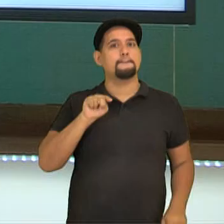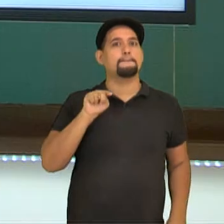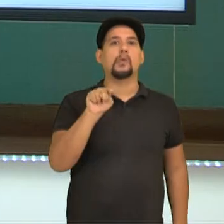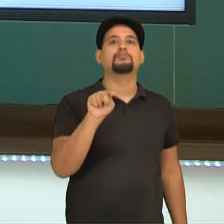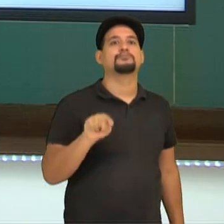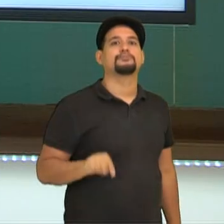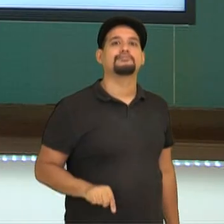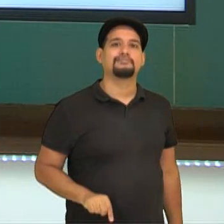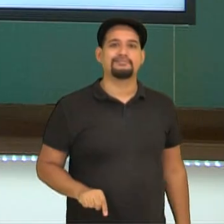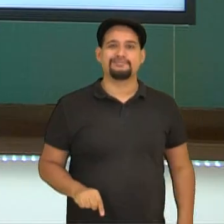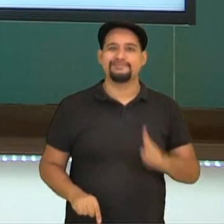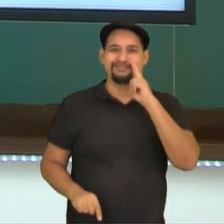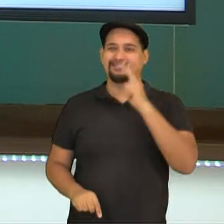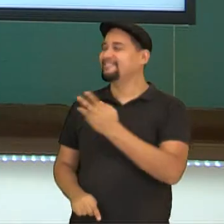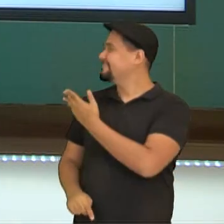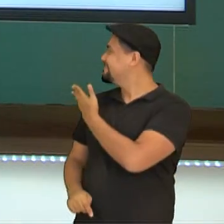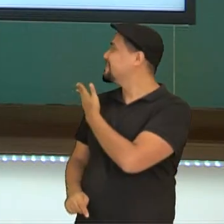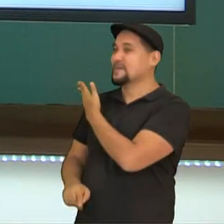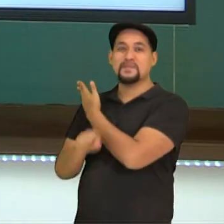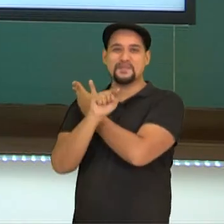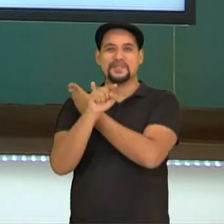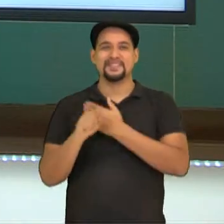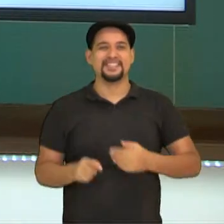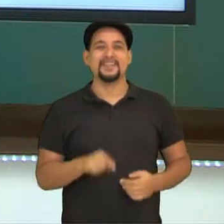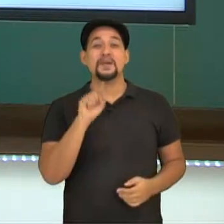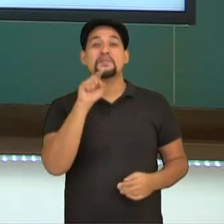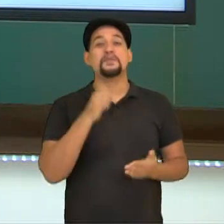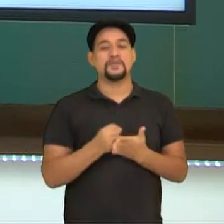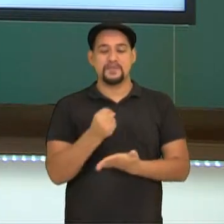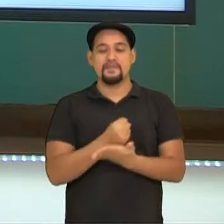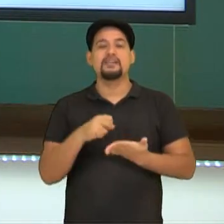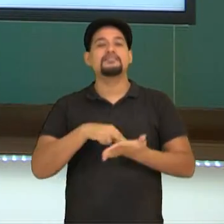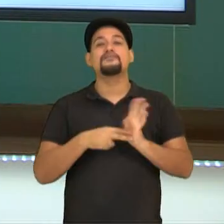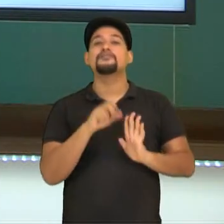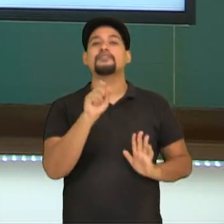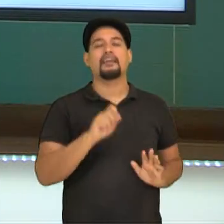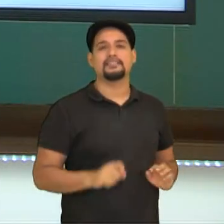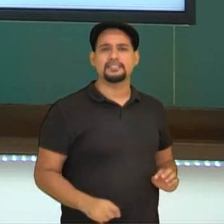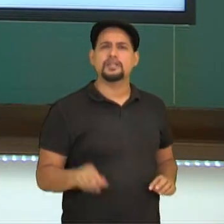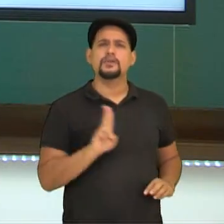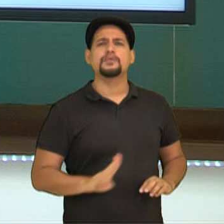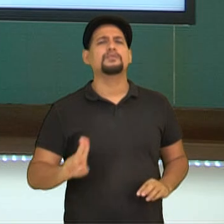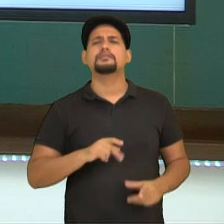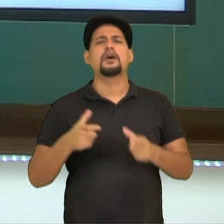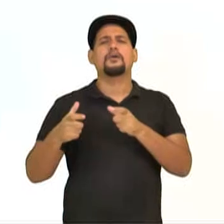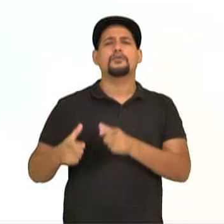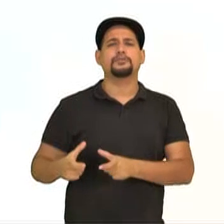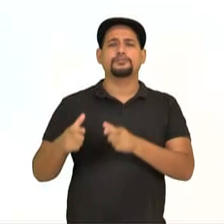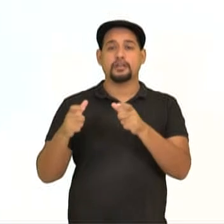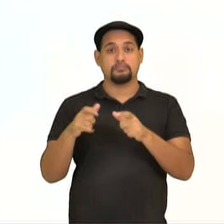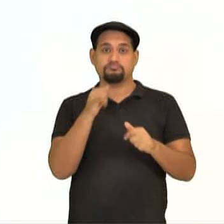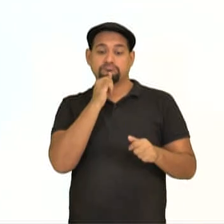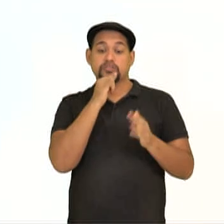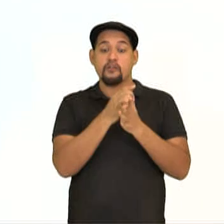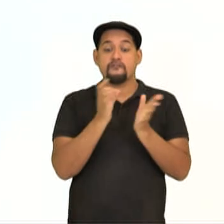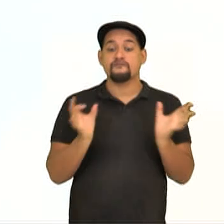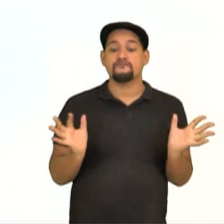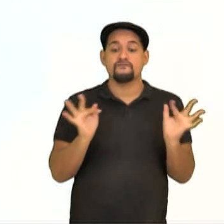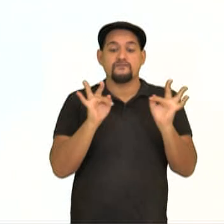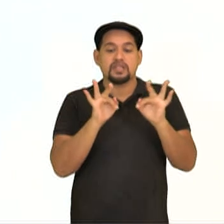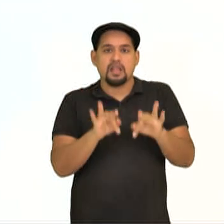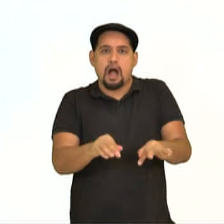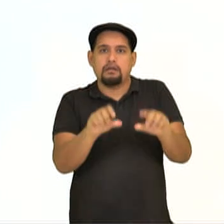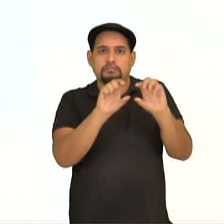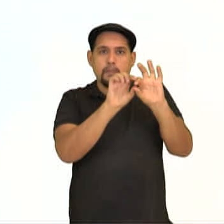ponto. Tá aqui o ponto. Então o ponto basicamente nós utilizamos onde? Ao término de uma